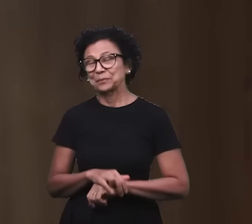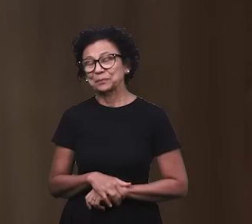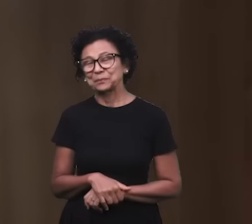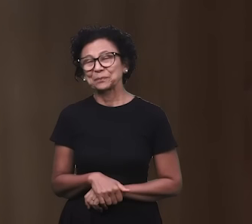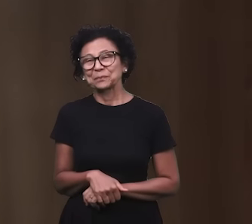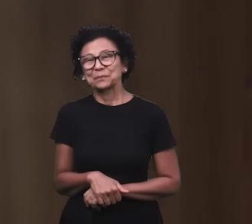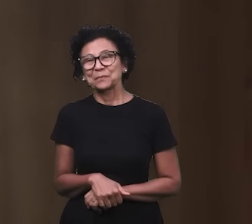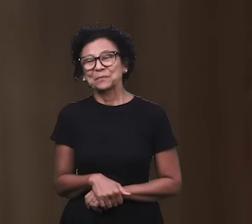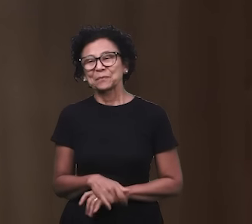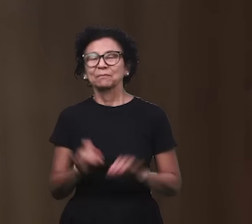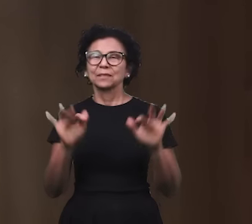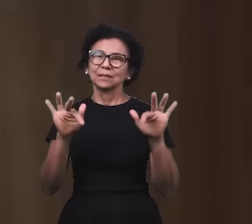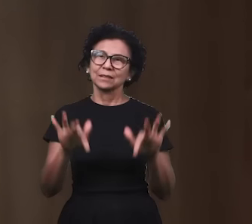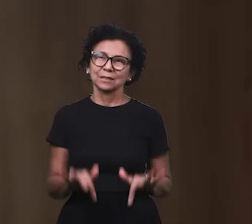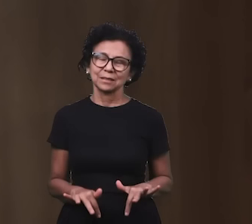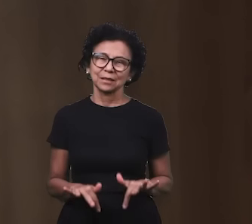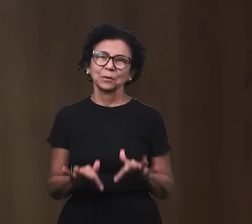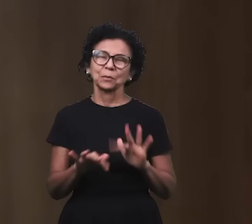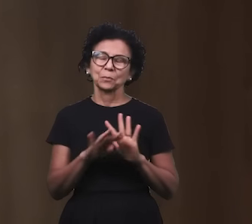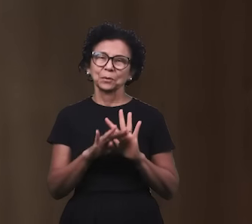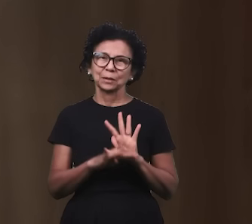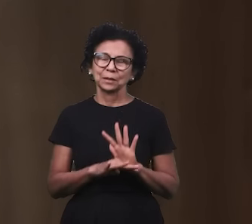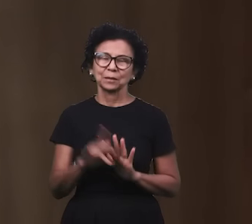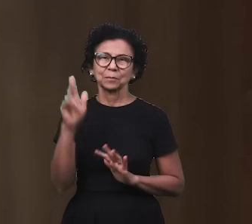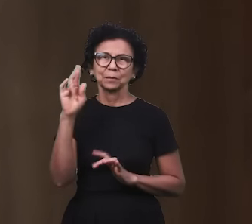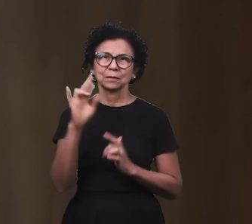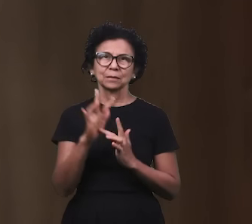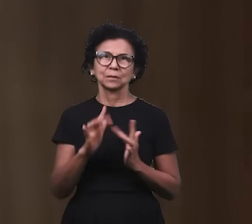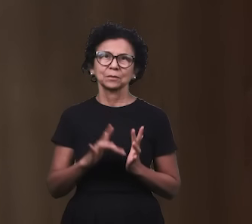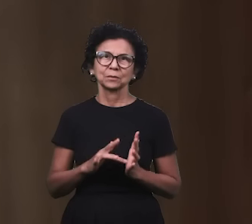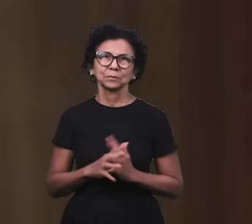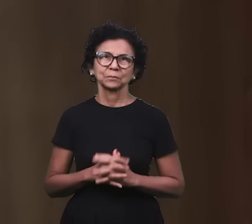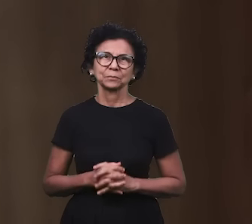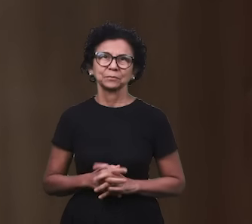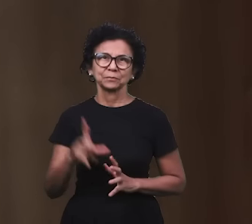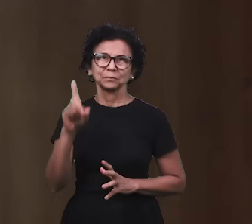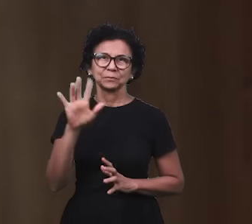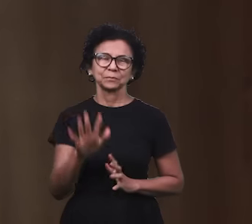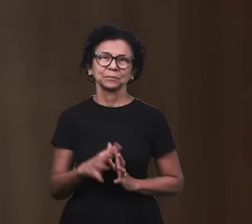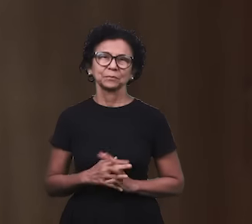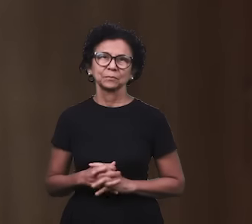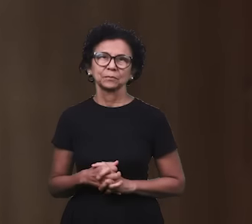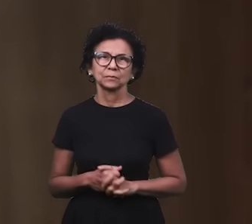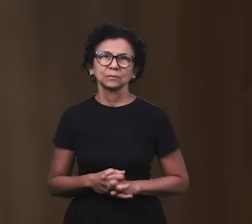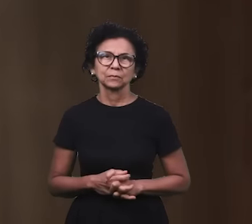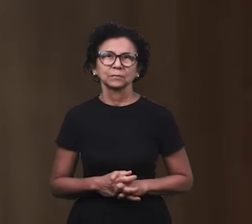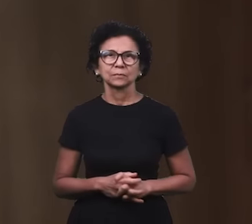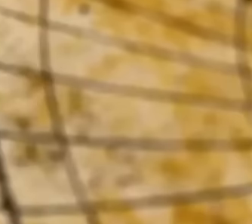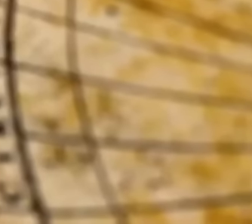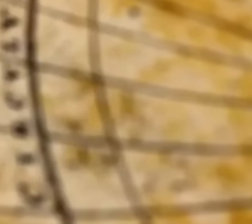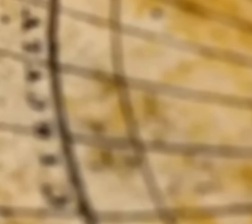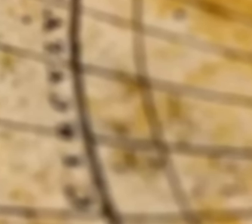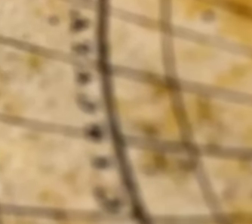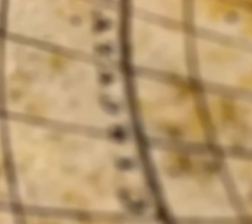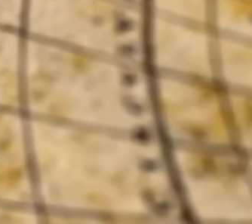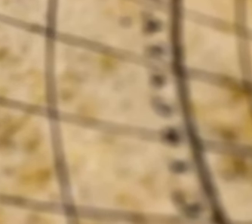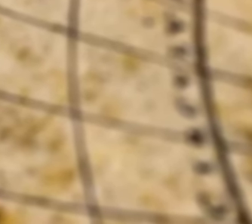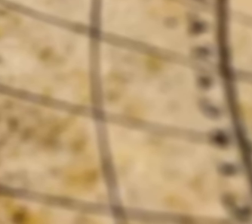muito tempo, mas encerrou o nosso programa de hoje. A paz do Senhor a todos, que o Senhor vos abençoe.